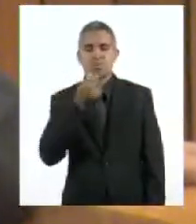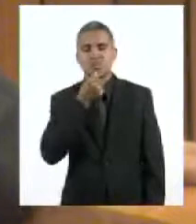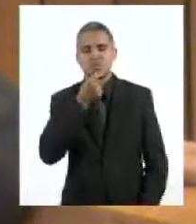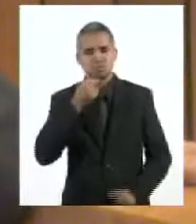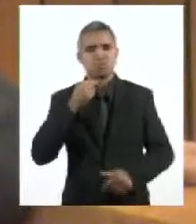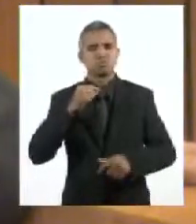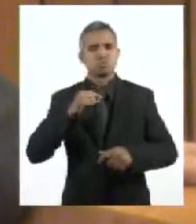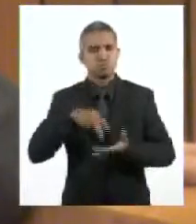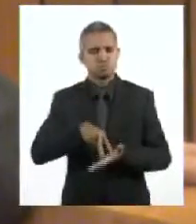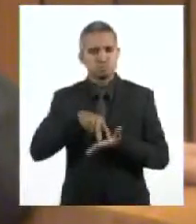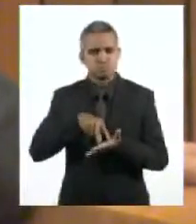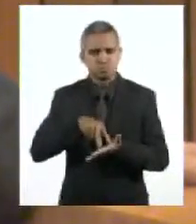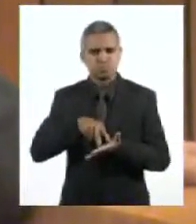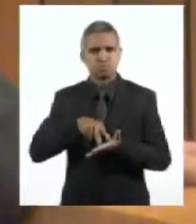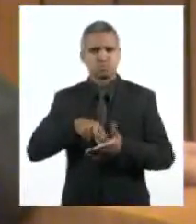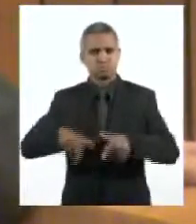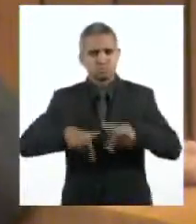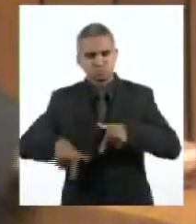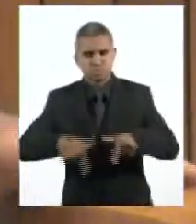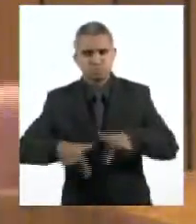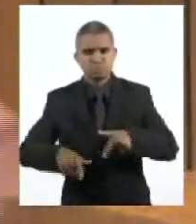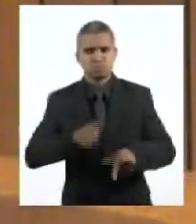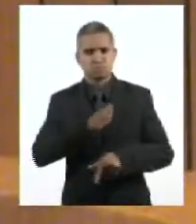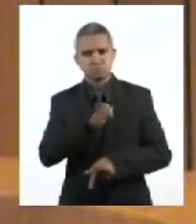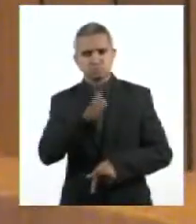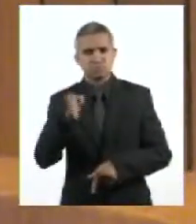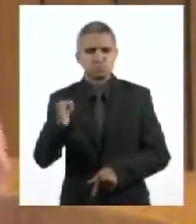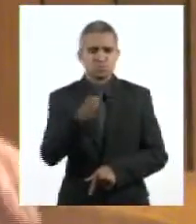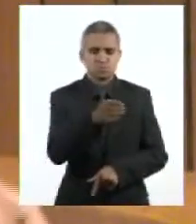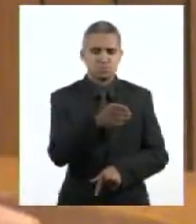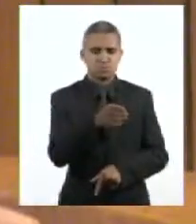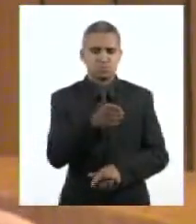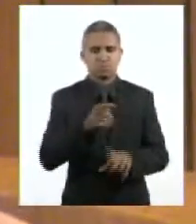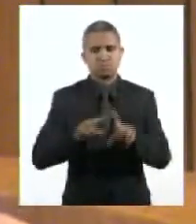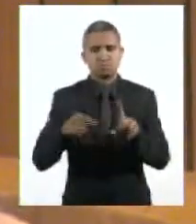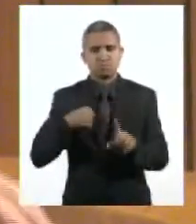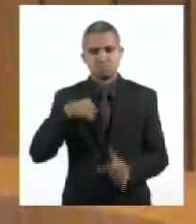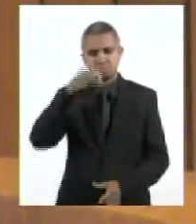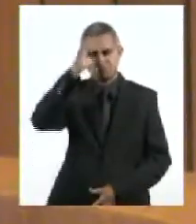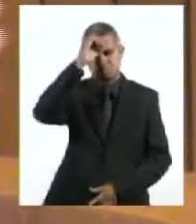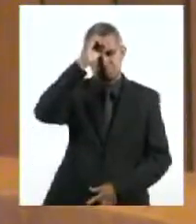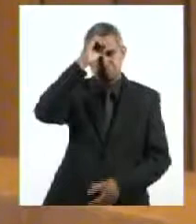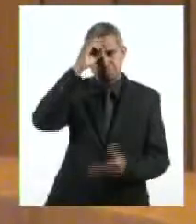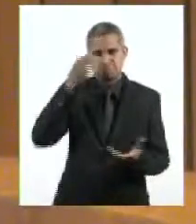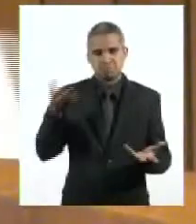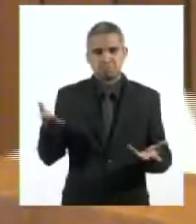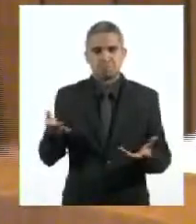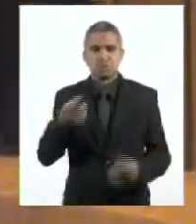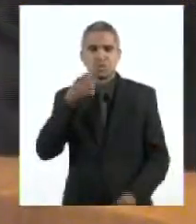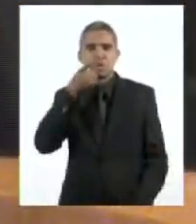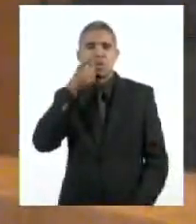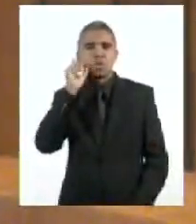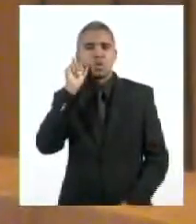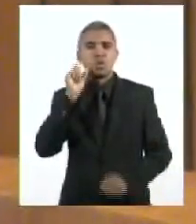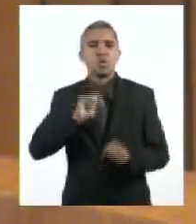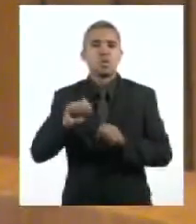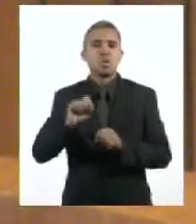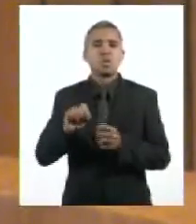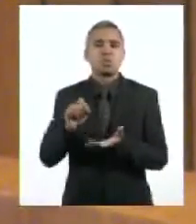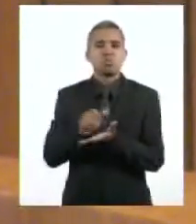operacional, que vai para o campo. Não sei por que ontem deixou de ser o